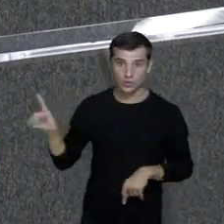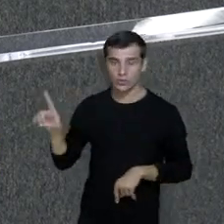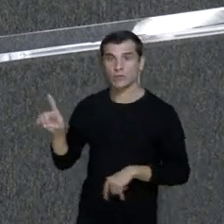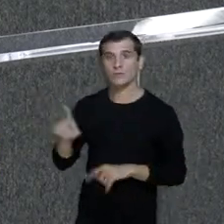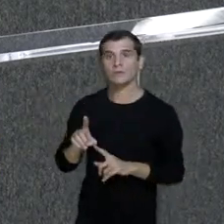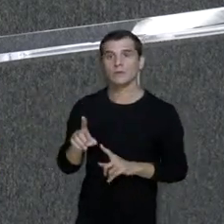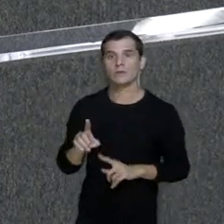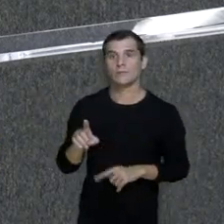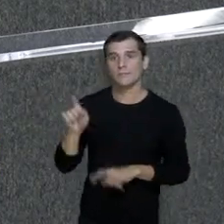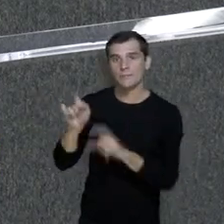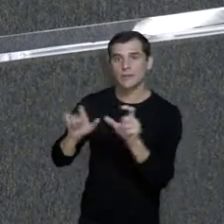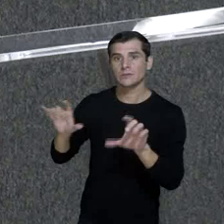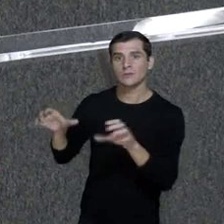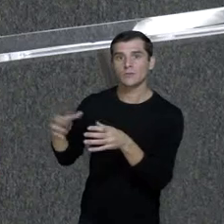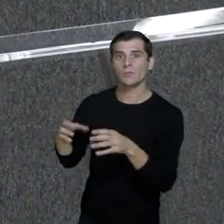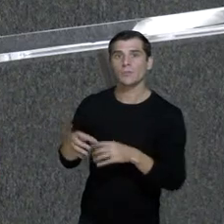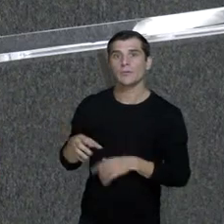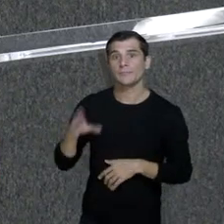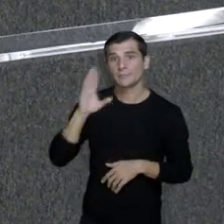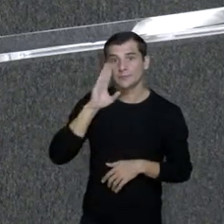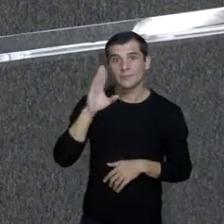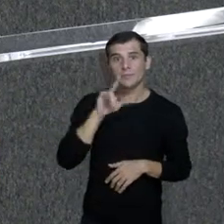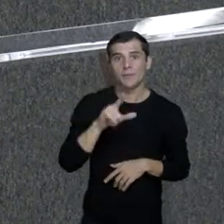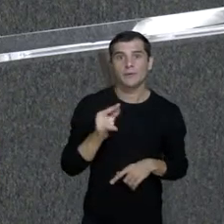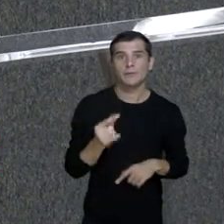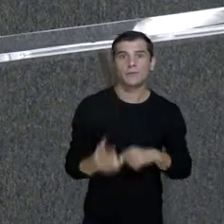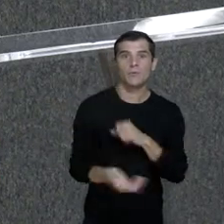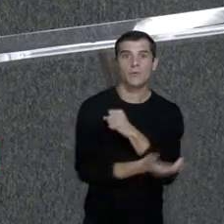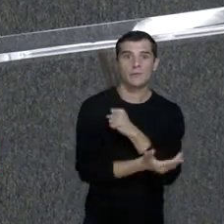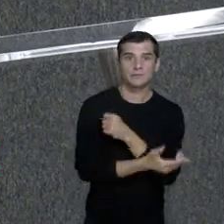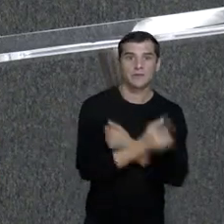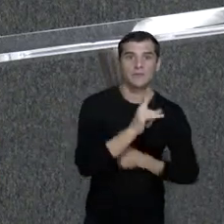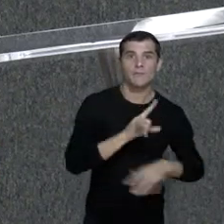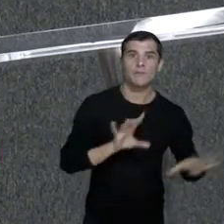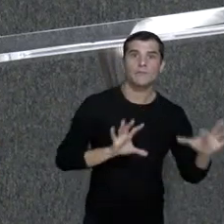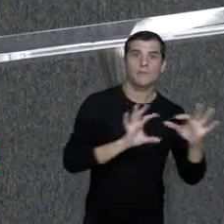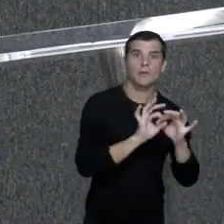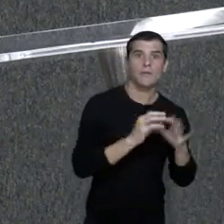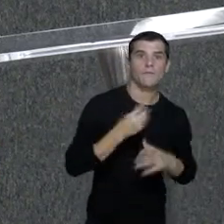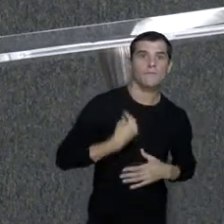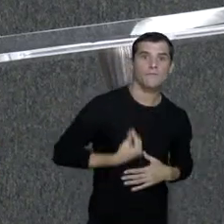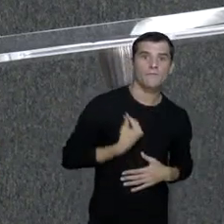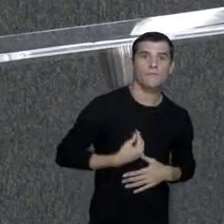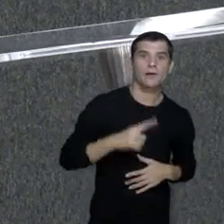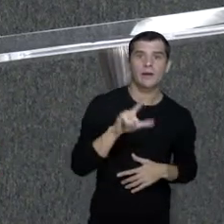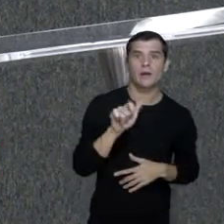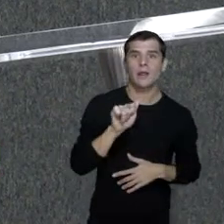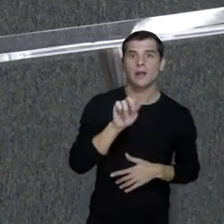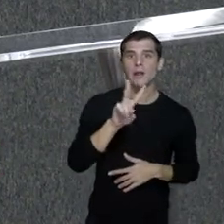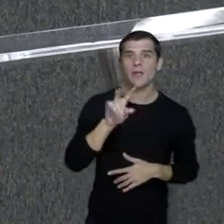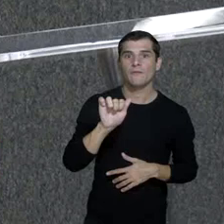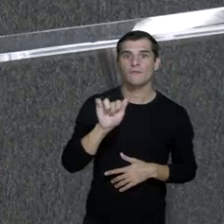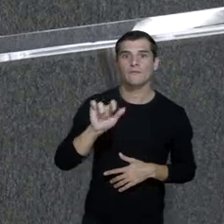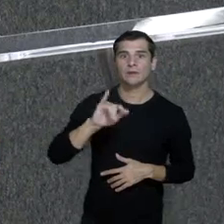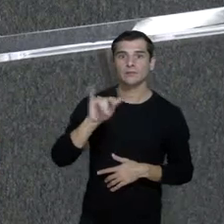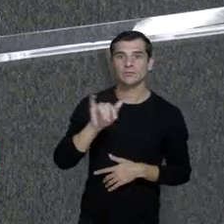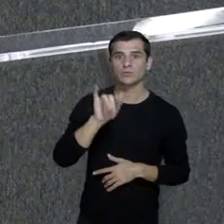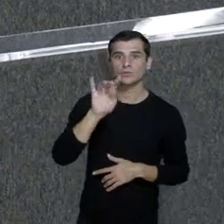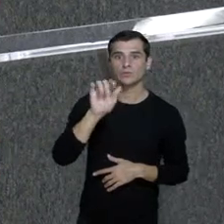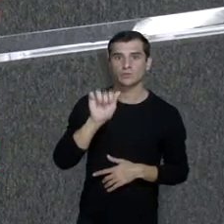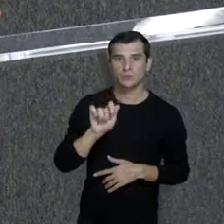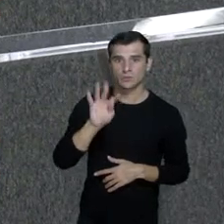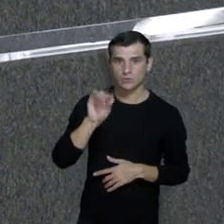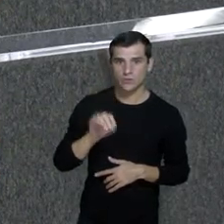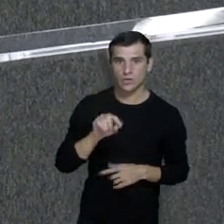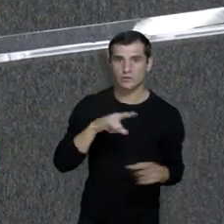subjetiva Especialmente quando a corrupção muitas vezes é ligada a lava-jato e a lava-jato é ligada a um determinado isso é um